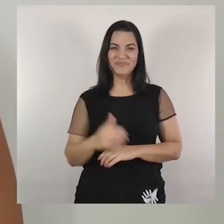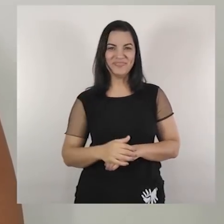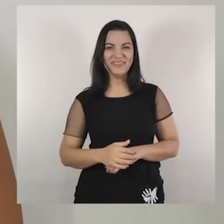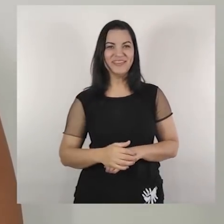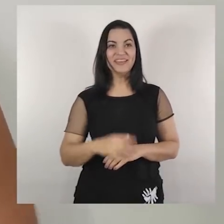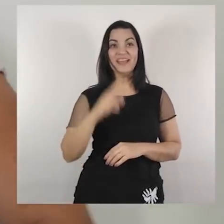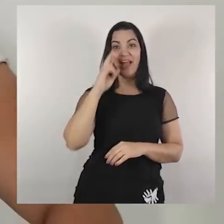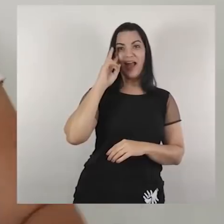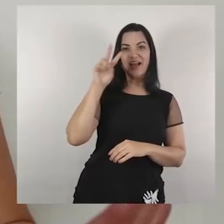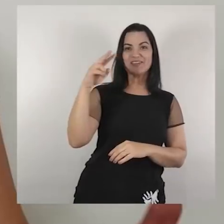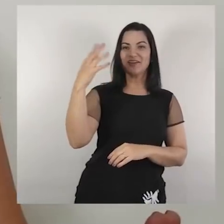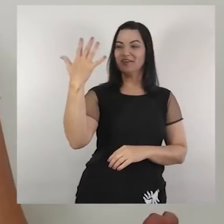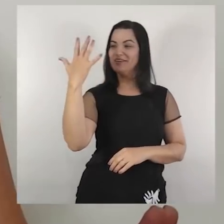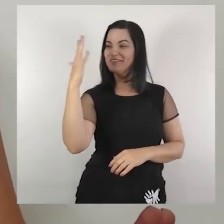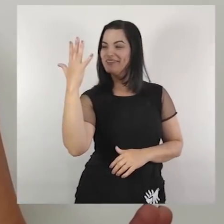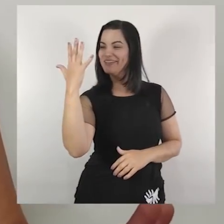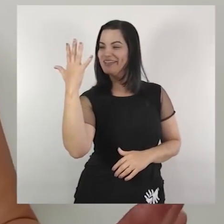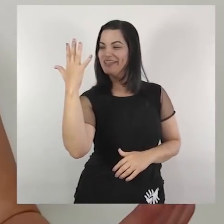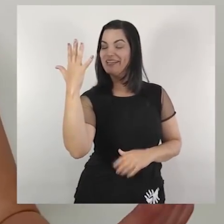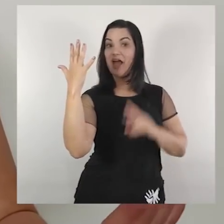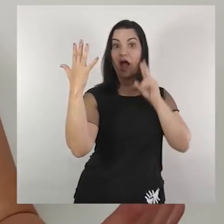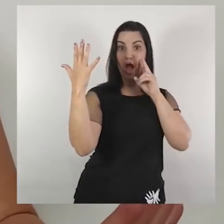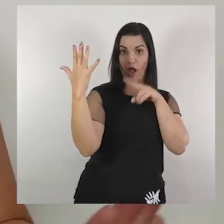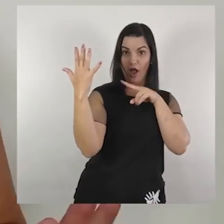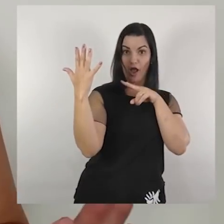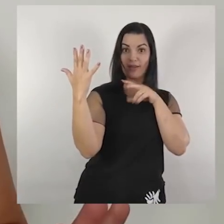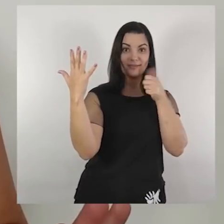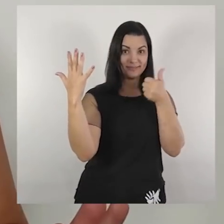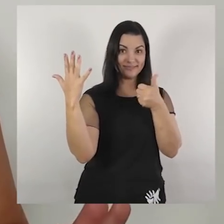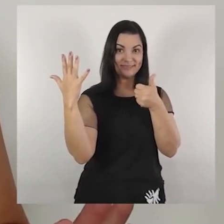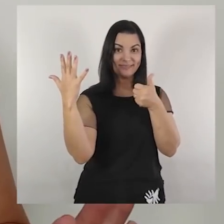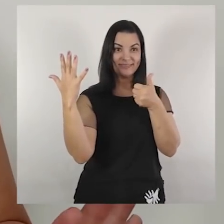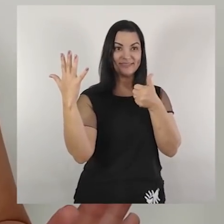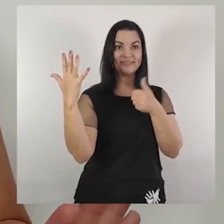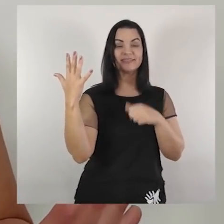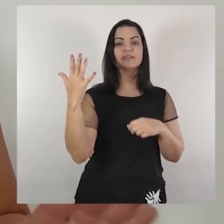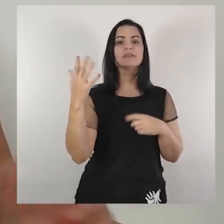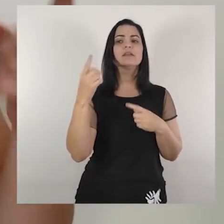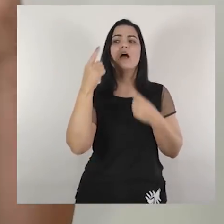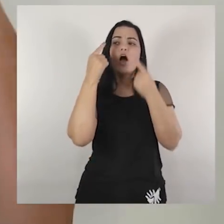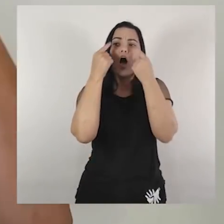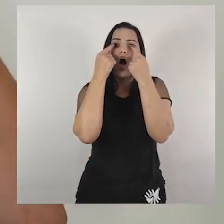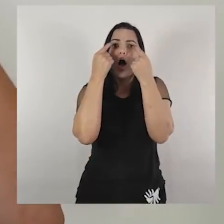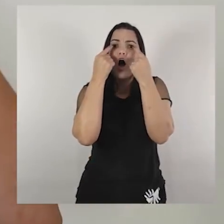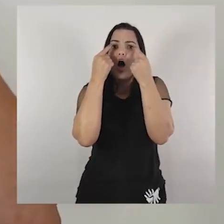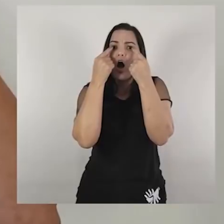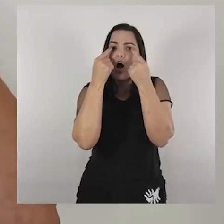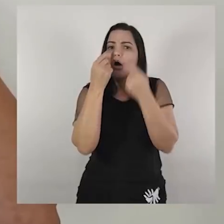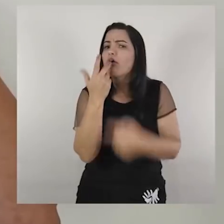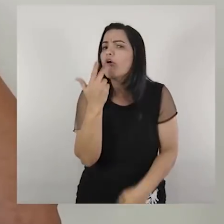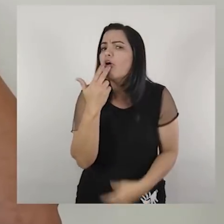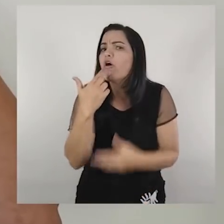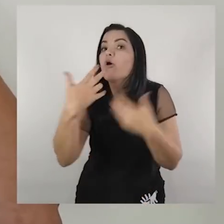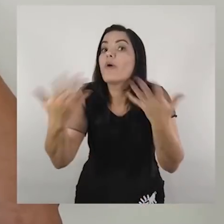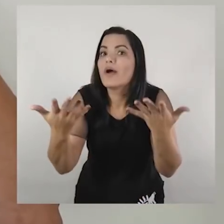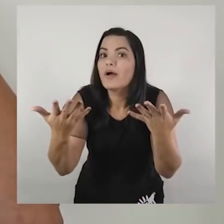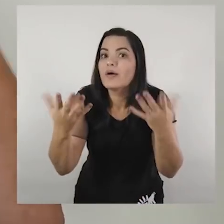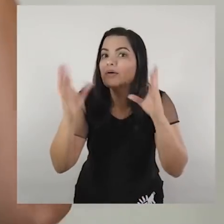olhar. Olha bem aí no espelho, hein? Estão olhando? Que cor que é o olhinho de